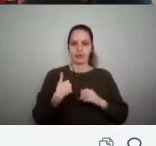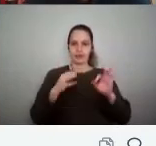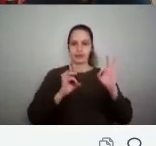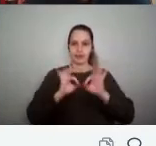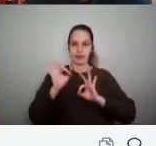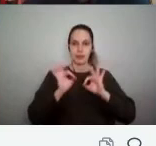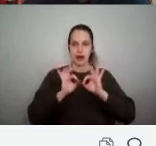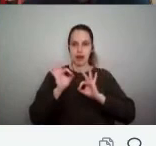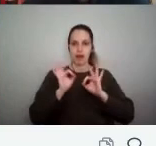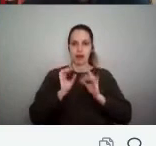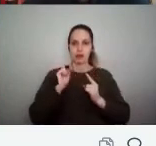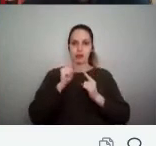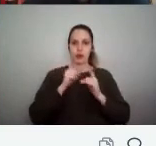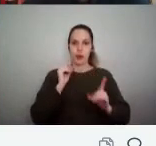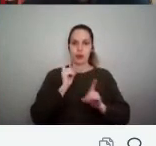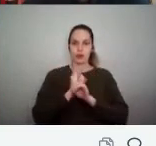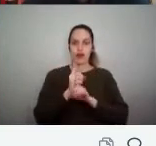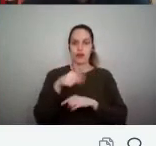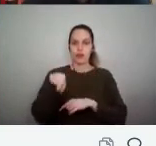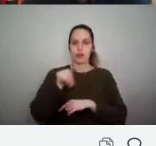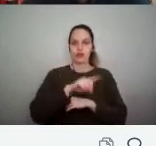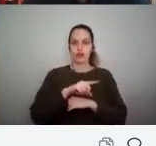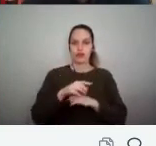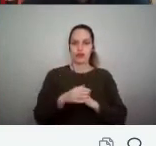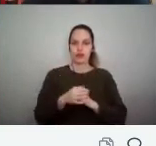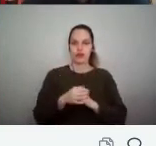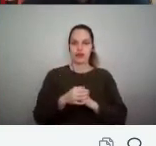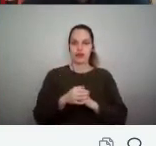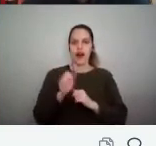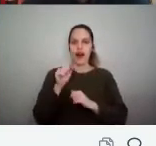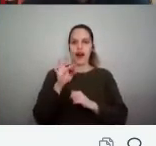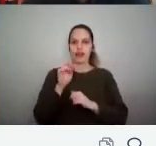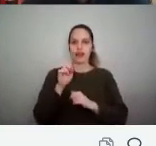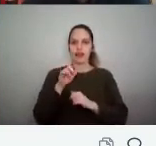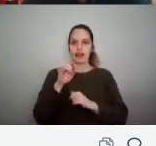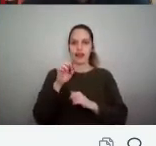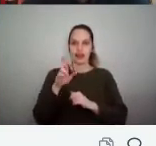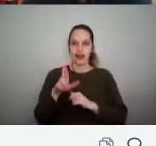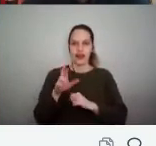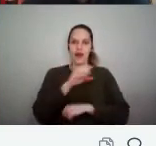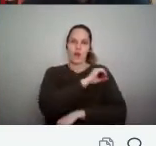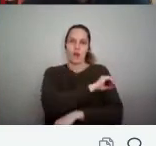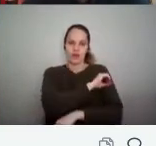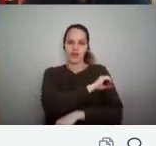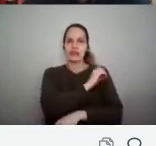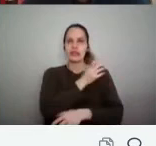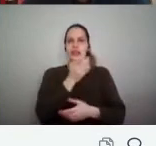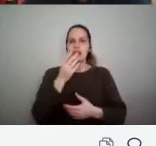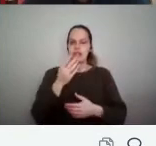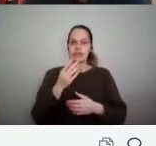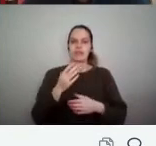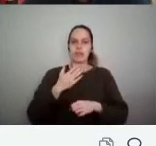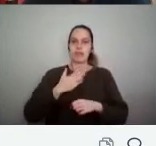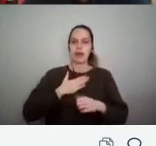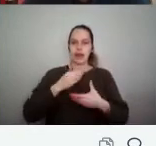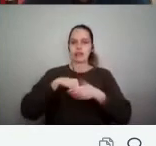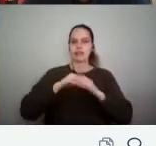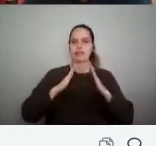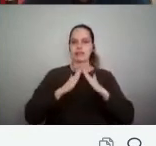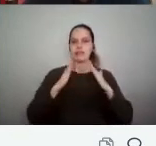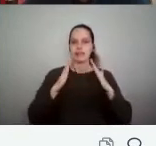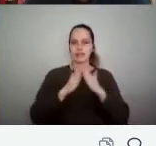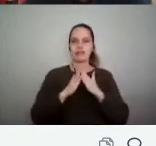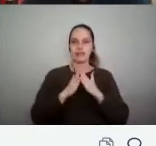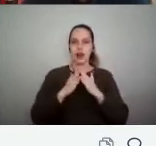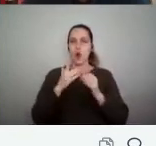vocês. É o meu ateliê, que fica aqui nos fundos da minha casa. Um dia ele pertenceu a um outro lugar, mas a pandemia fez eu adaptar